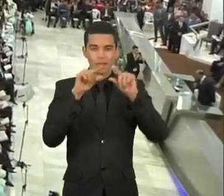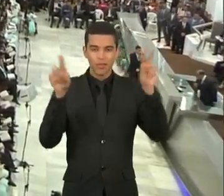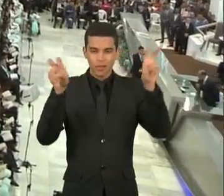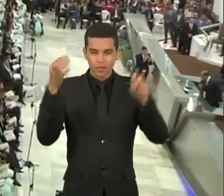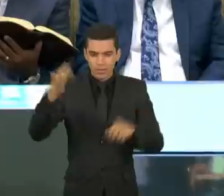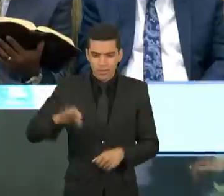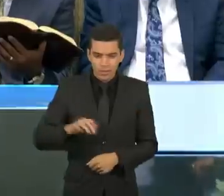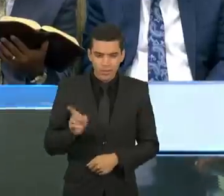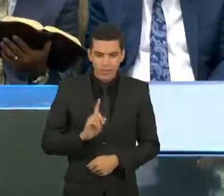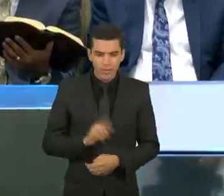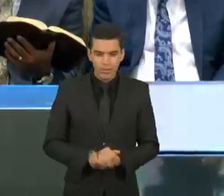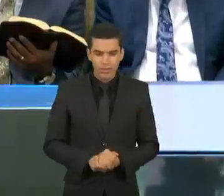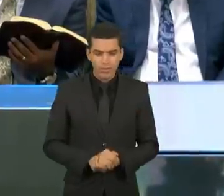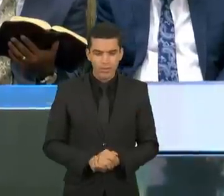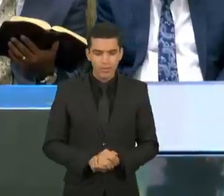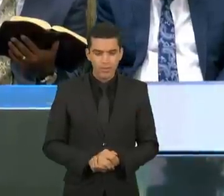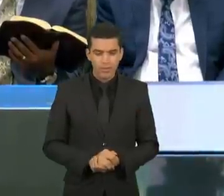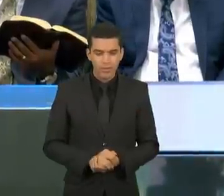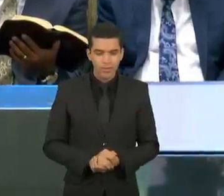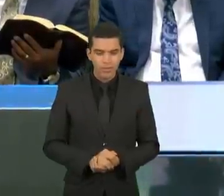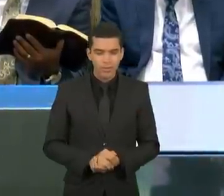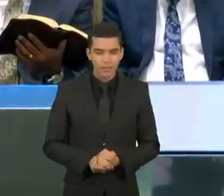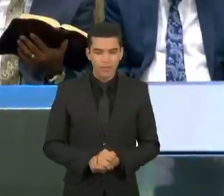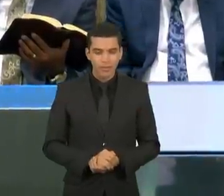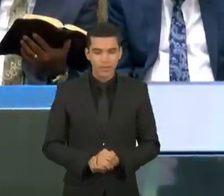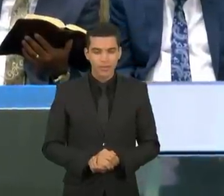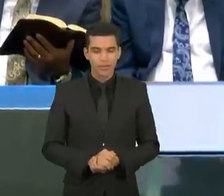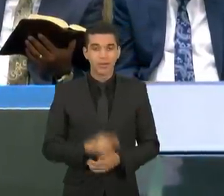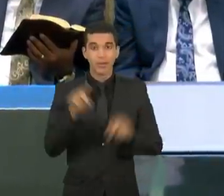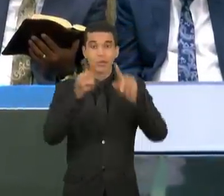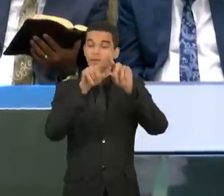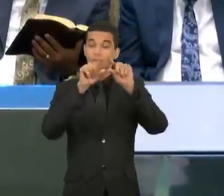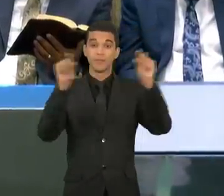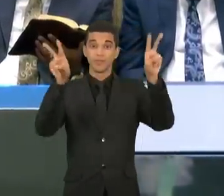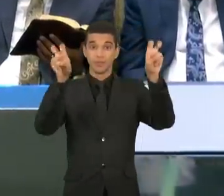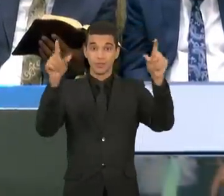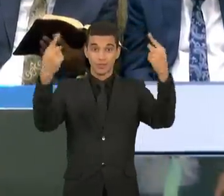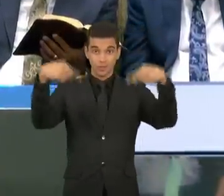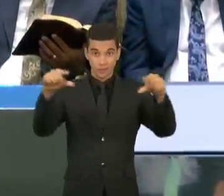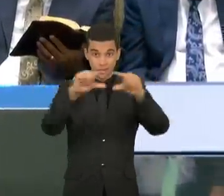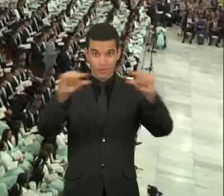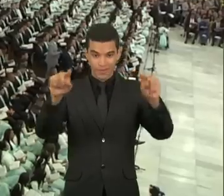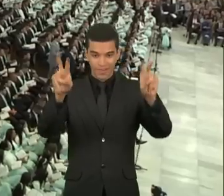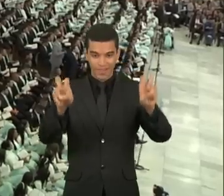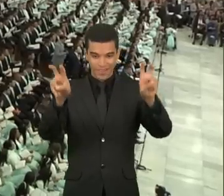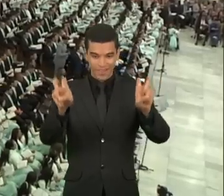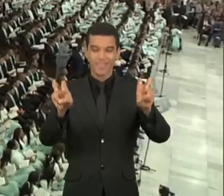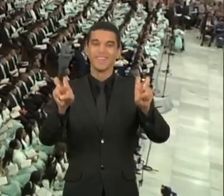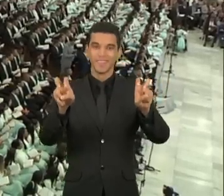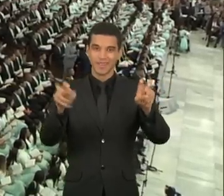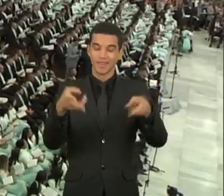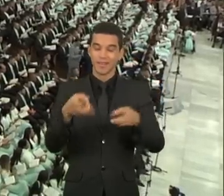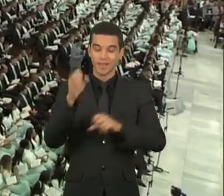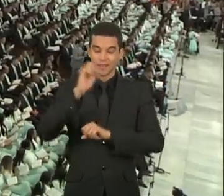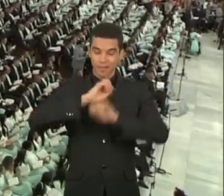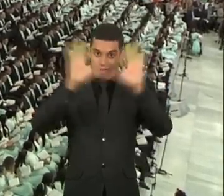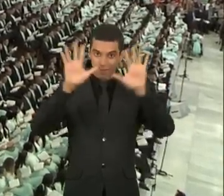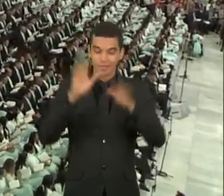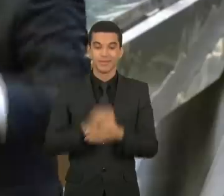não diz aí Masquil de Davi, não, alguma coisa assim? Ah, é o subtítulo. É só para ver se vocês estão ligados. Então eu